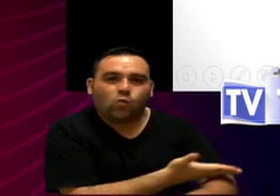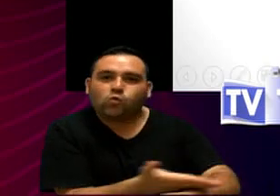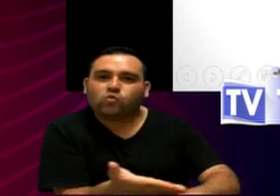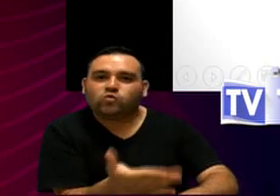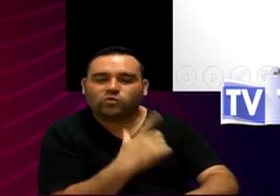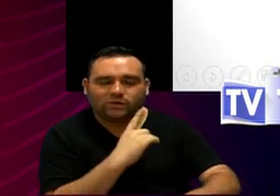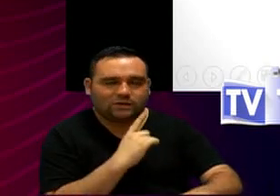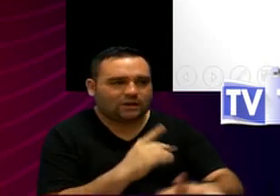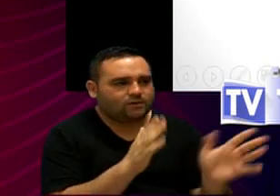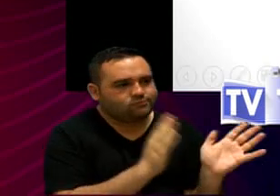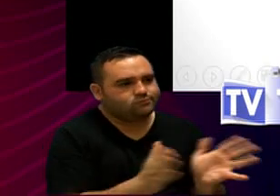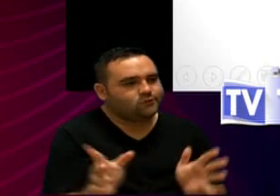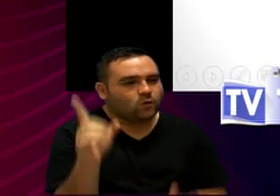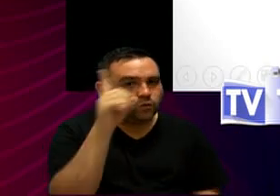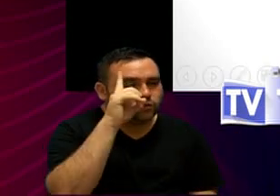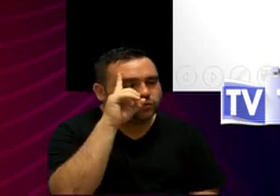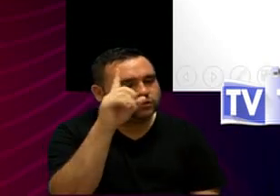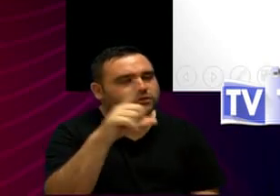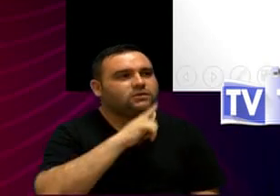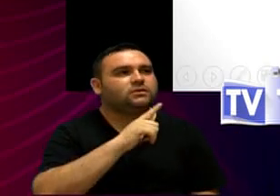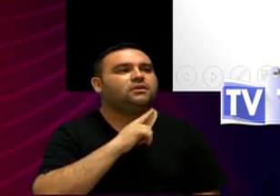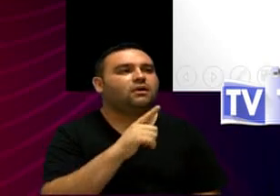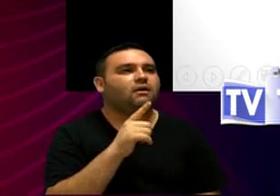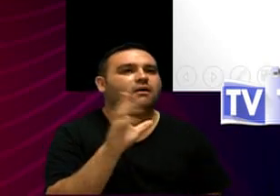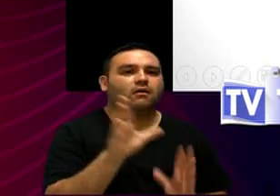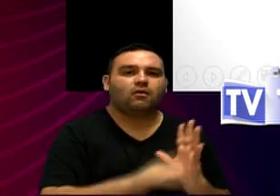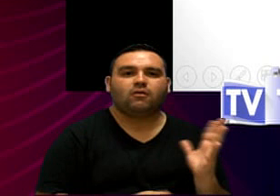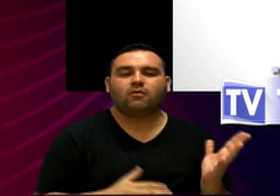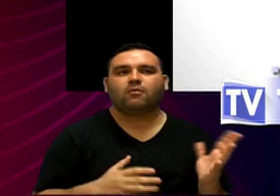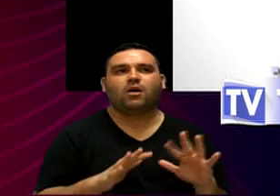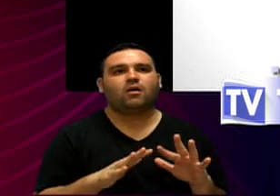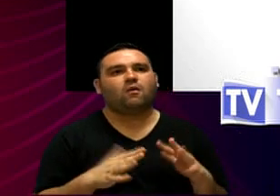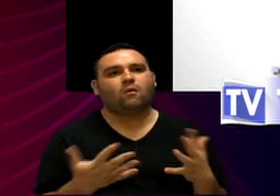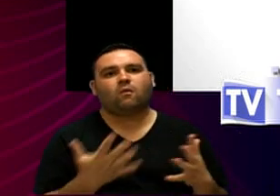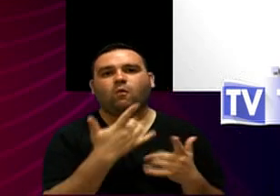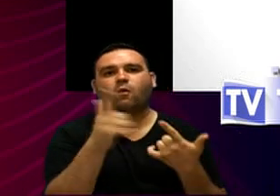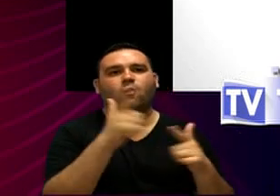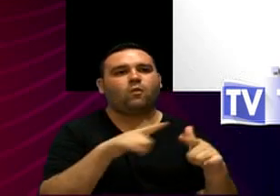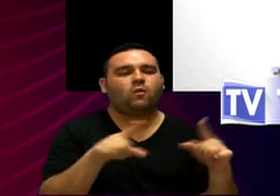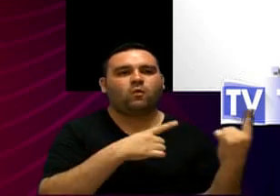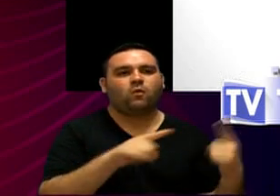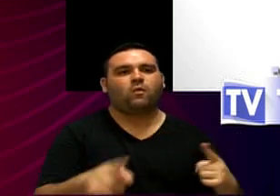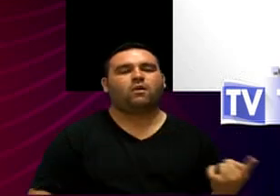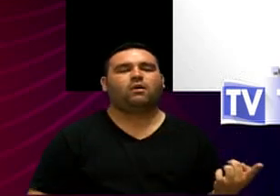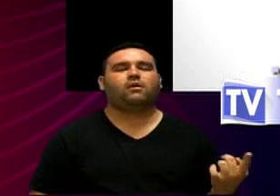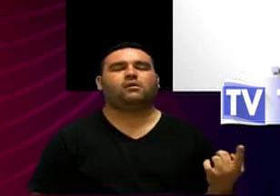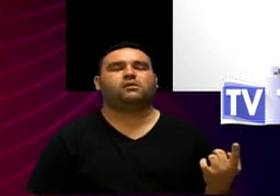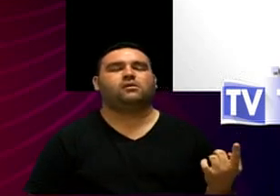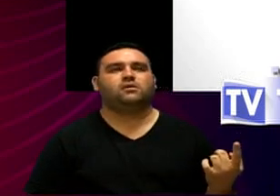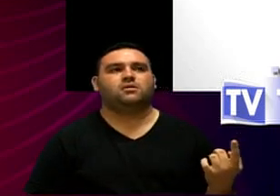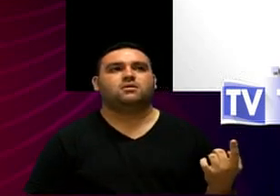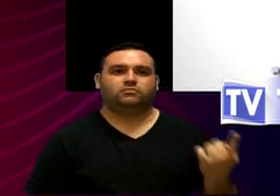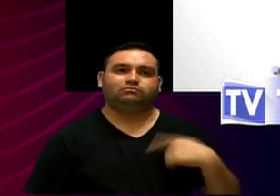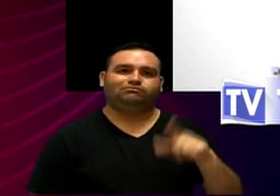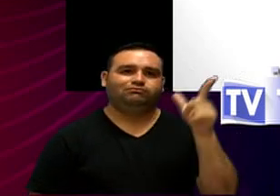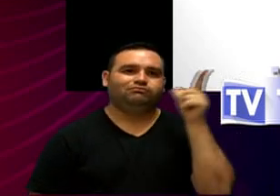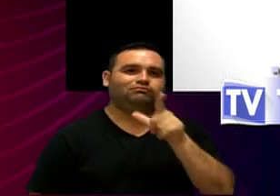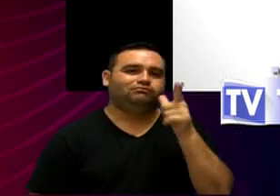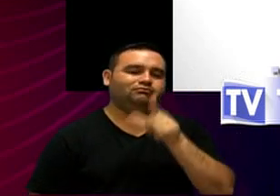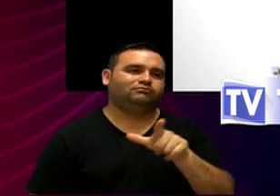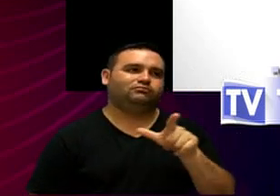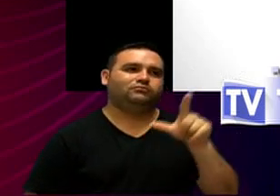forma quase que diária pratica um roubo ou outro tipo de crime, a gente